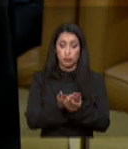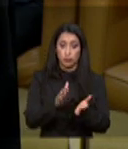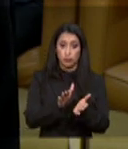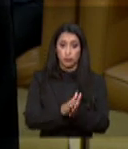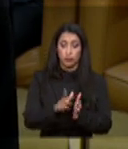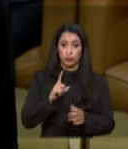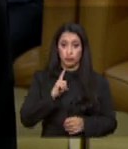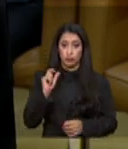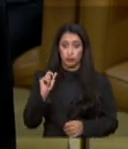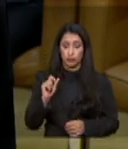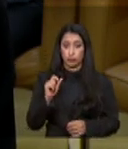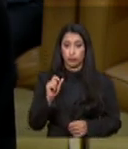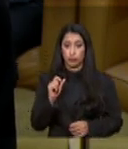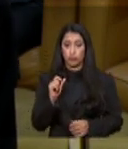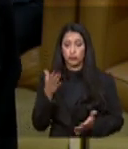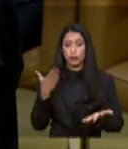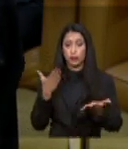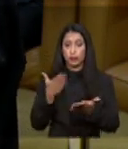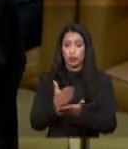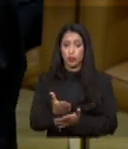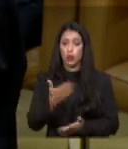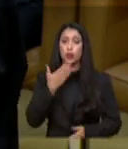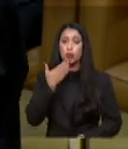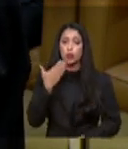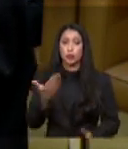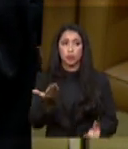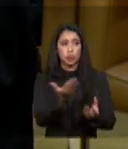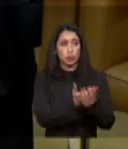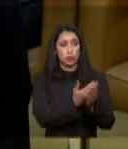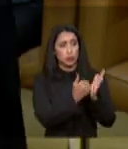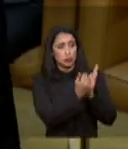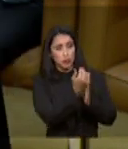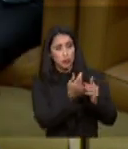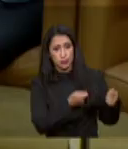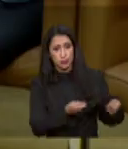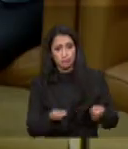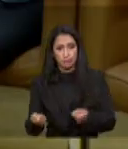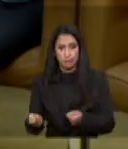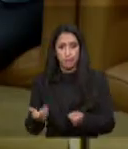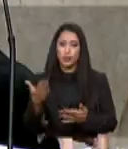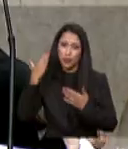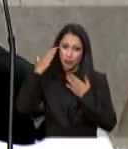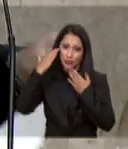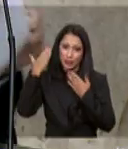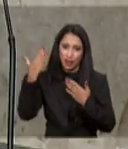as providências e os pedidos elencados na petição inicial. Muito obrigado.